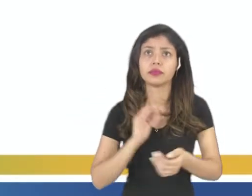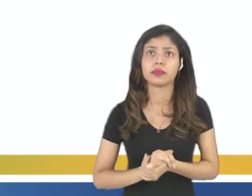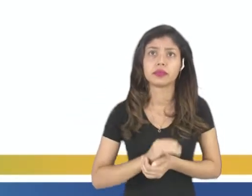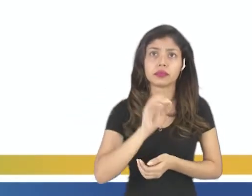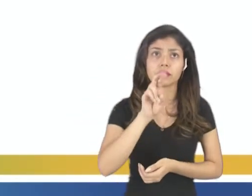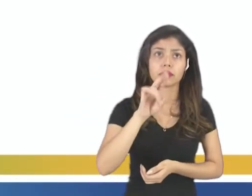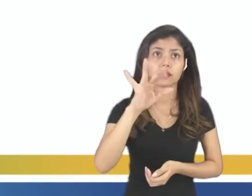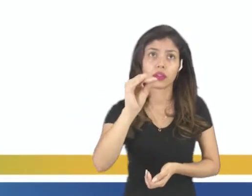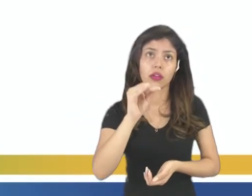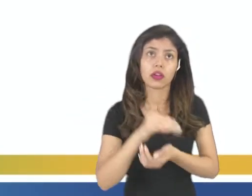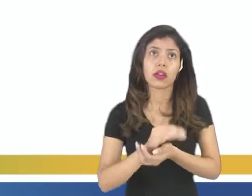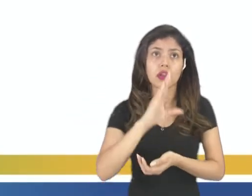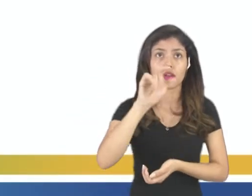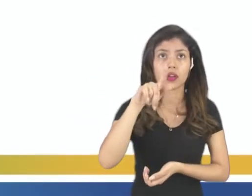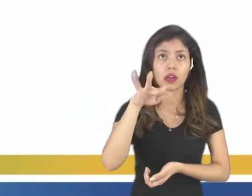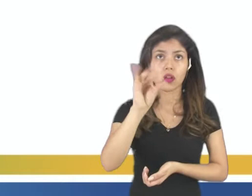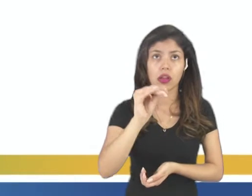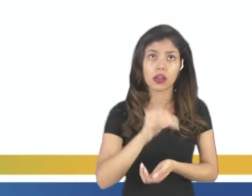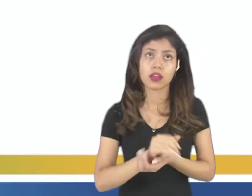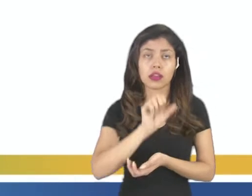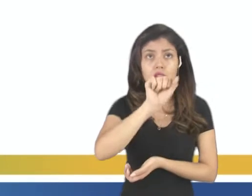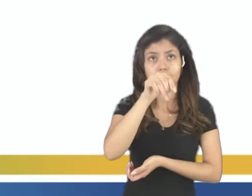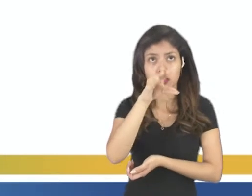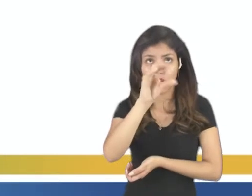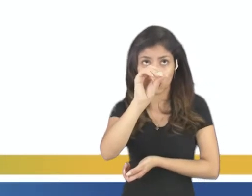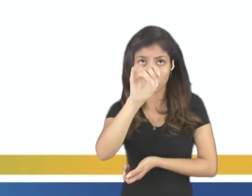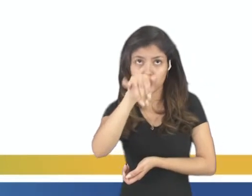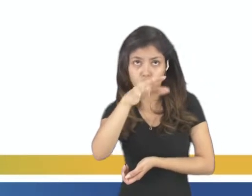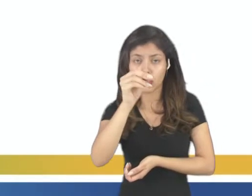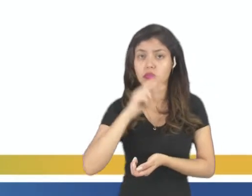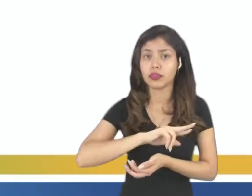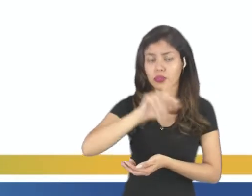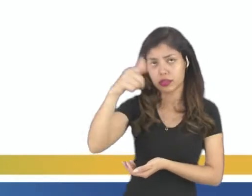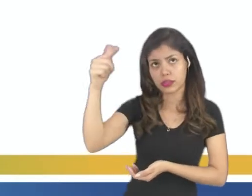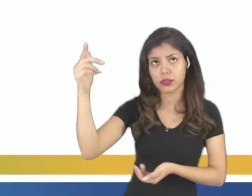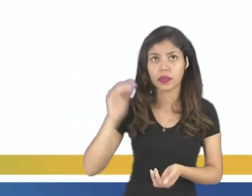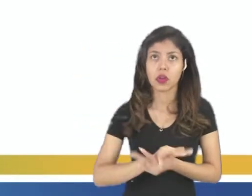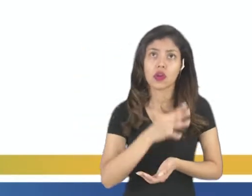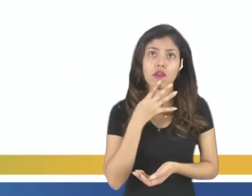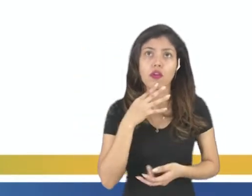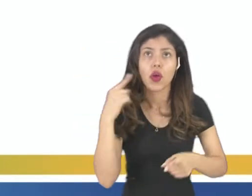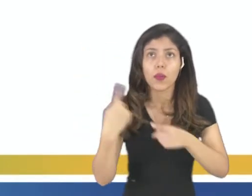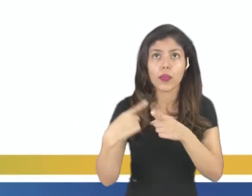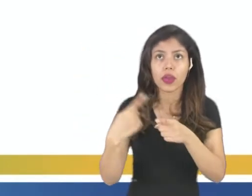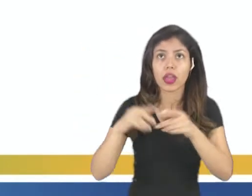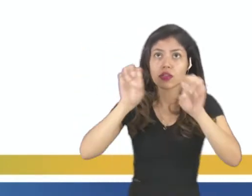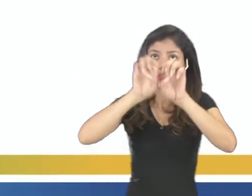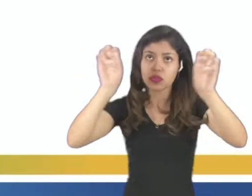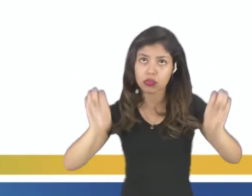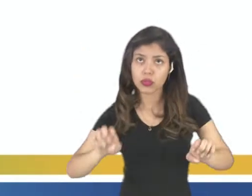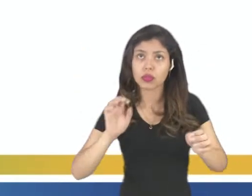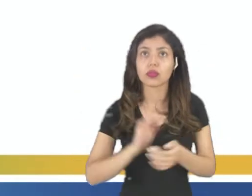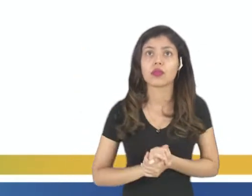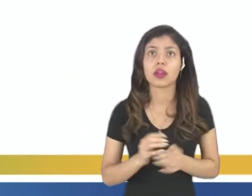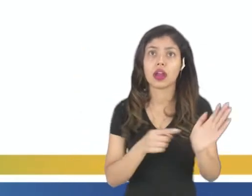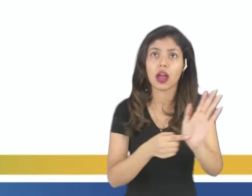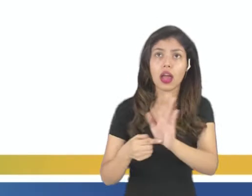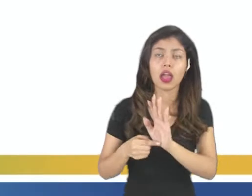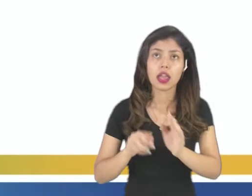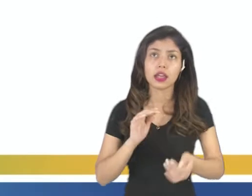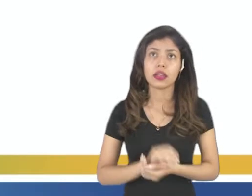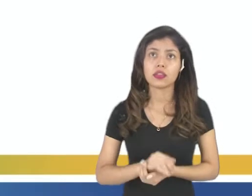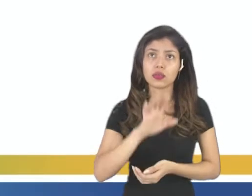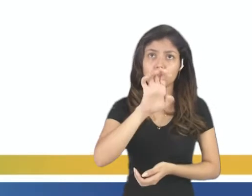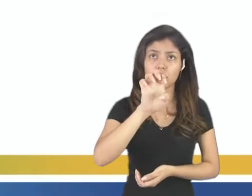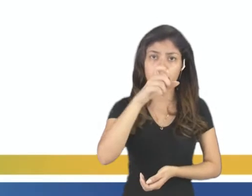Preto, Congonhas, São João del Rei e etc. Ele ficou conhecido por suas esculturas em pedra-sabão,